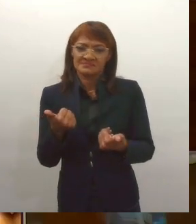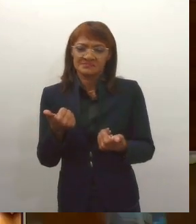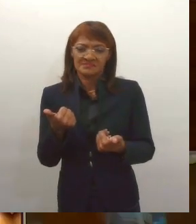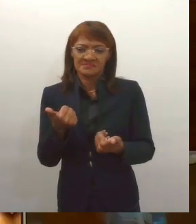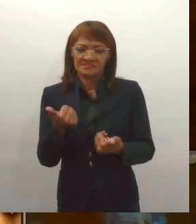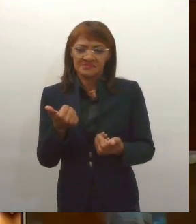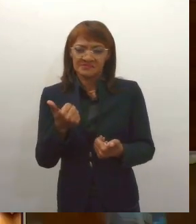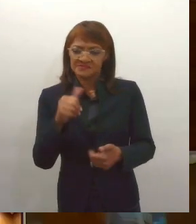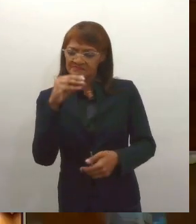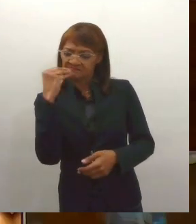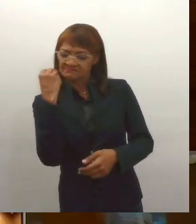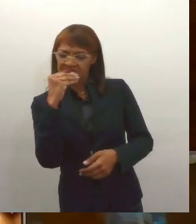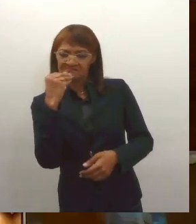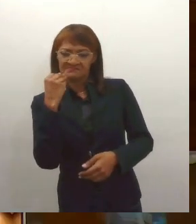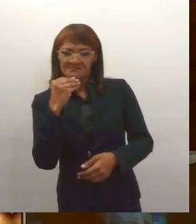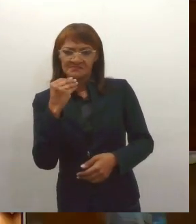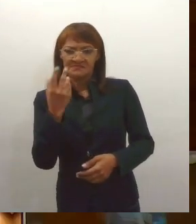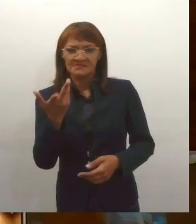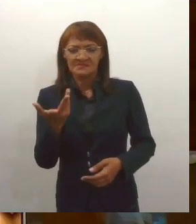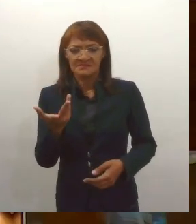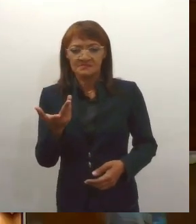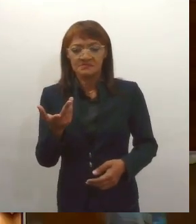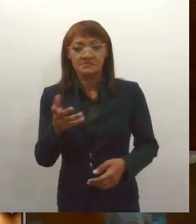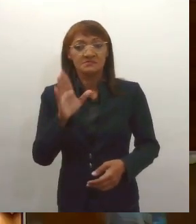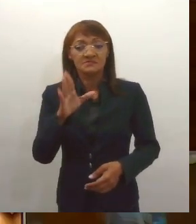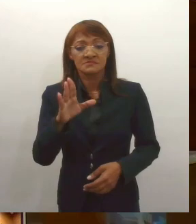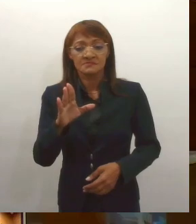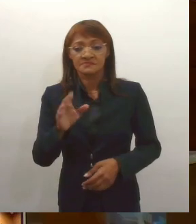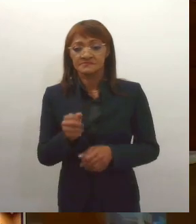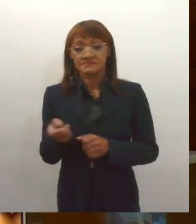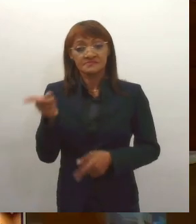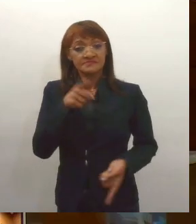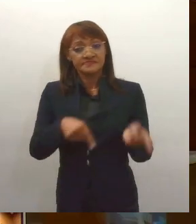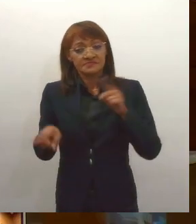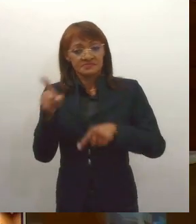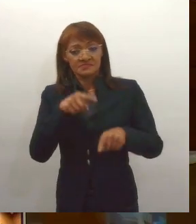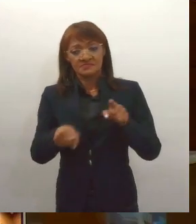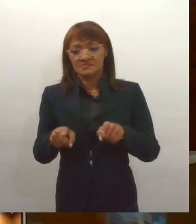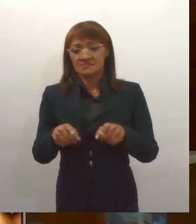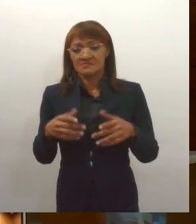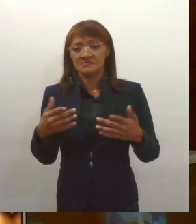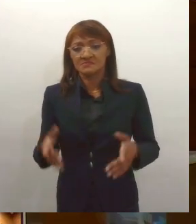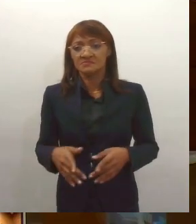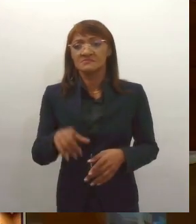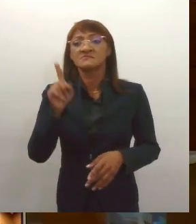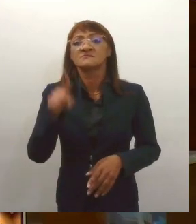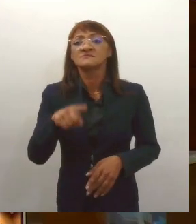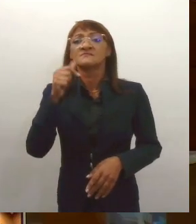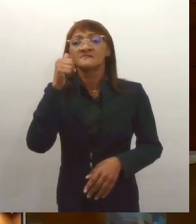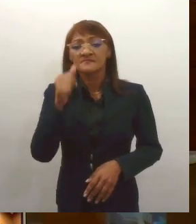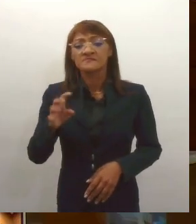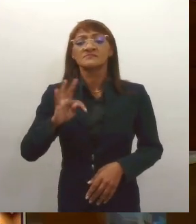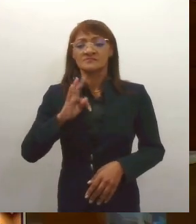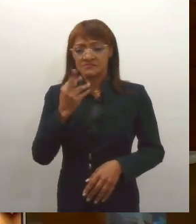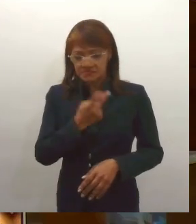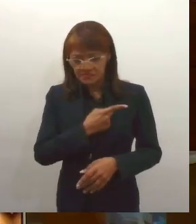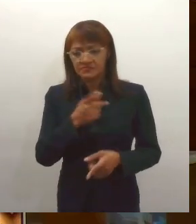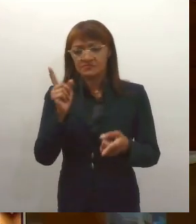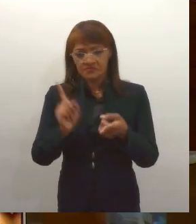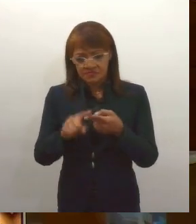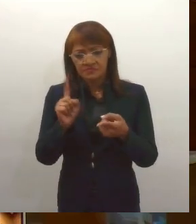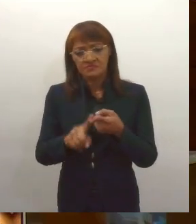travestir né que é mulher trans também que travestir não é